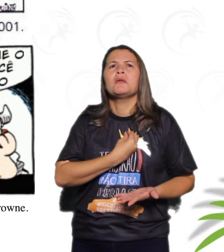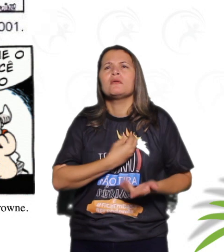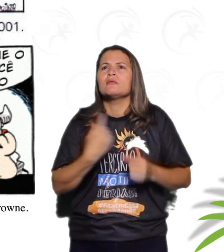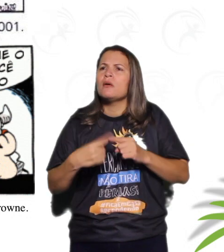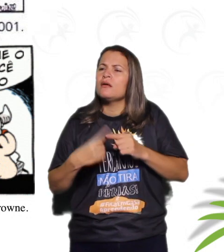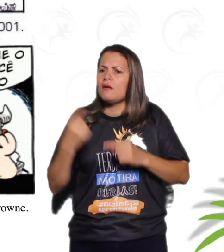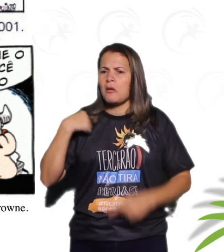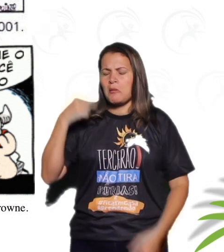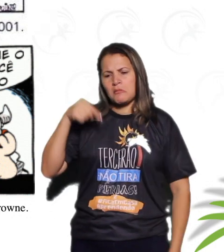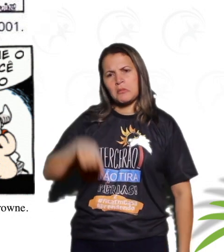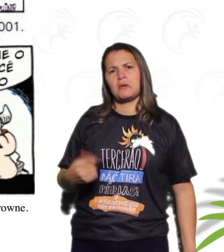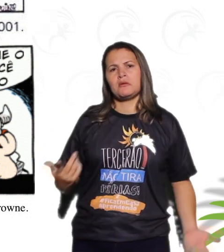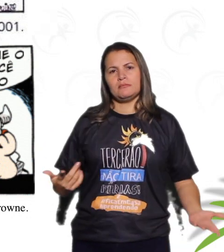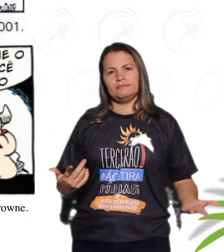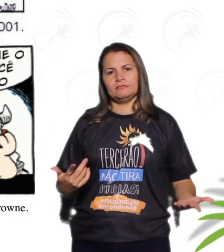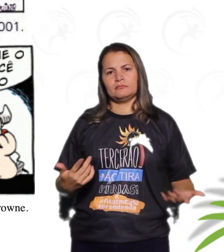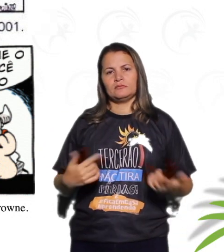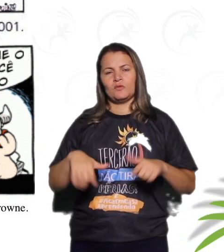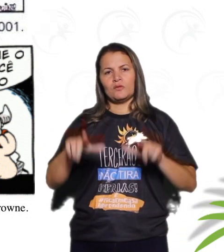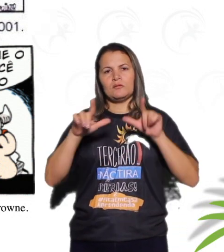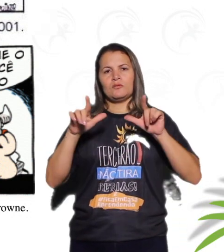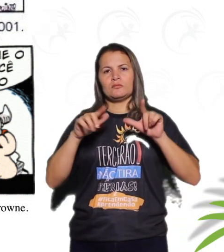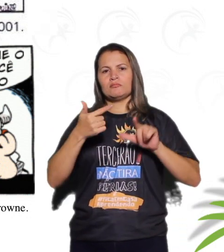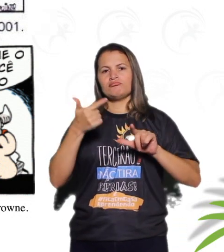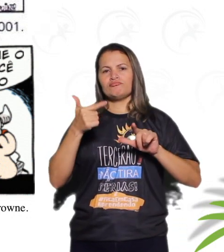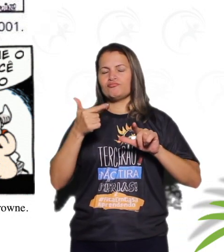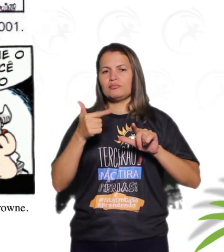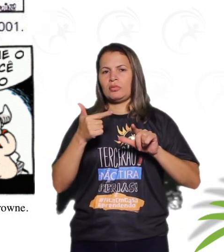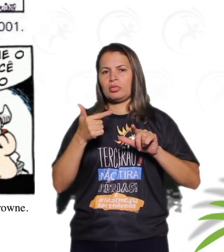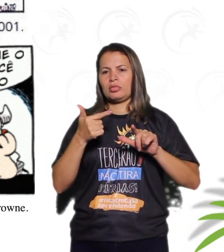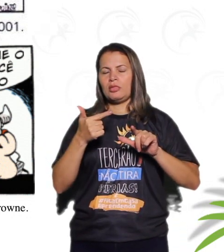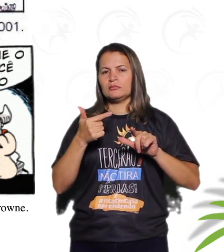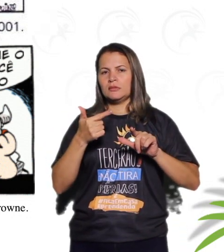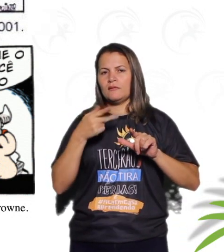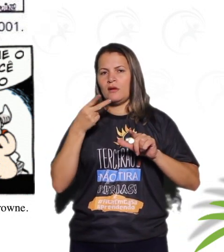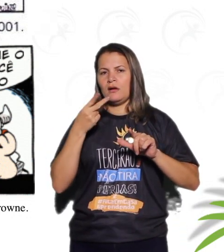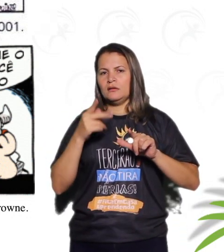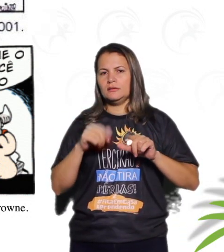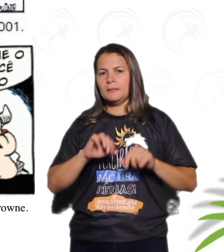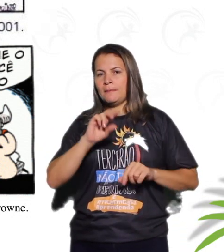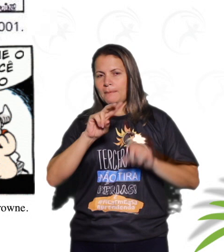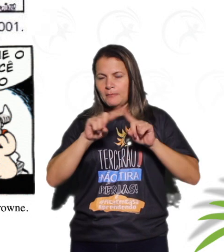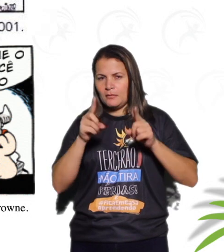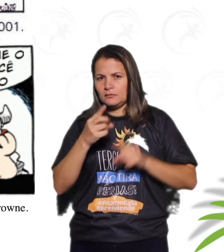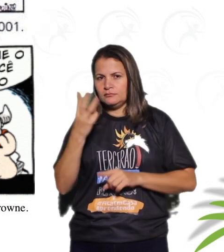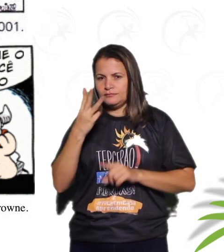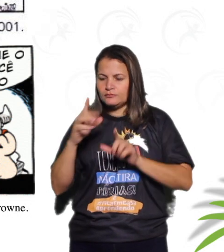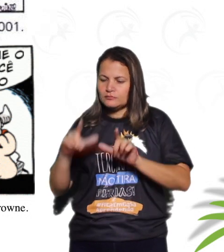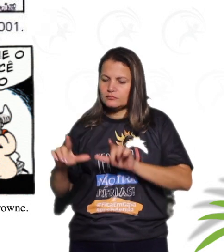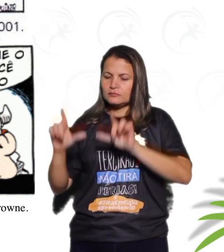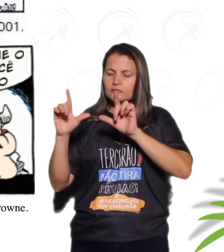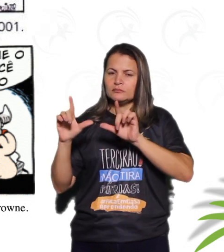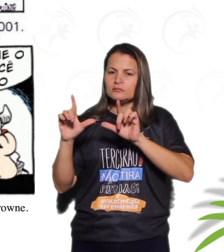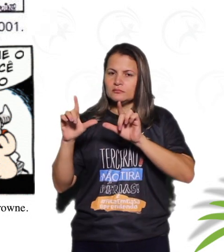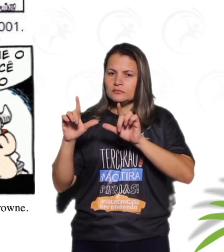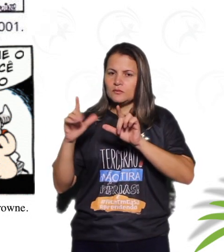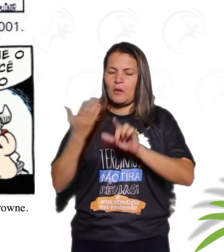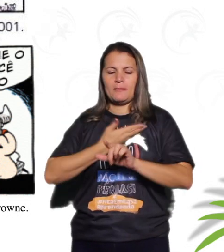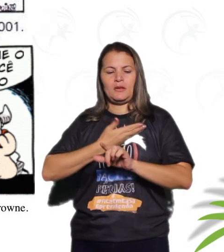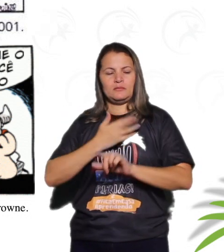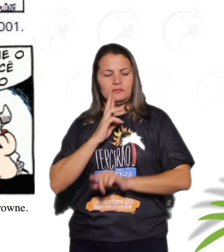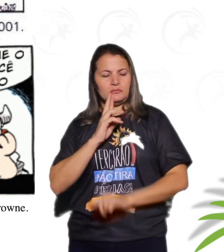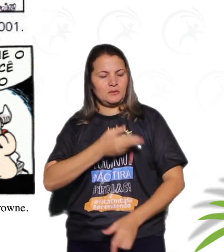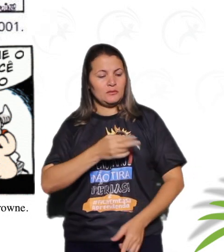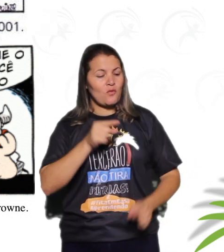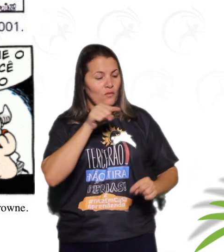segundo quadrinho não tem fala, mas no terceiro, o amigo do Agar responde para ele. Você está aqui